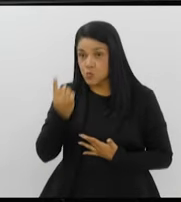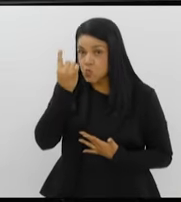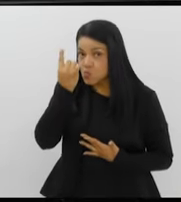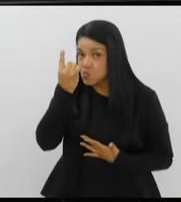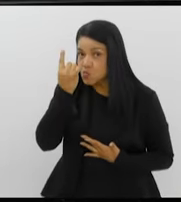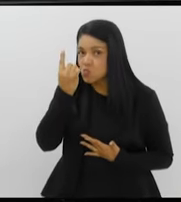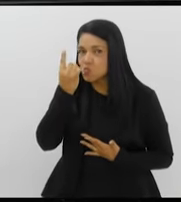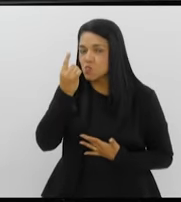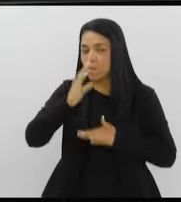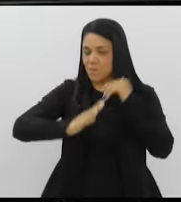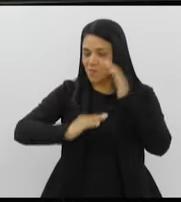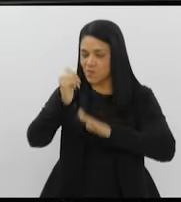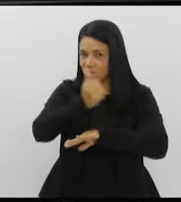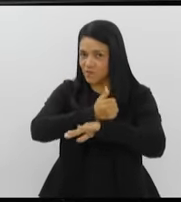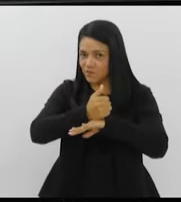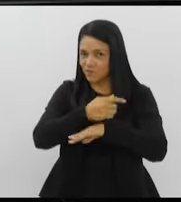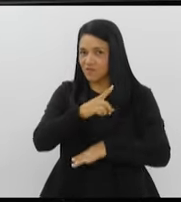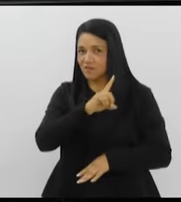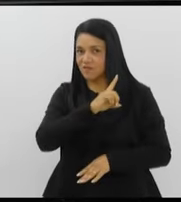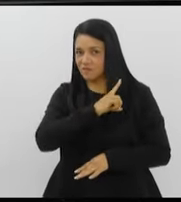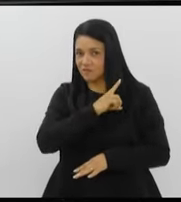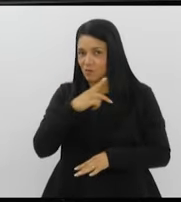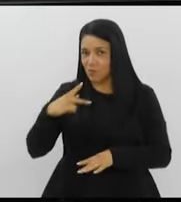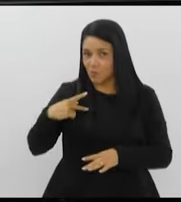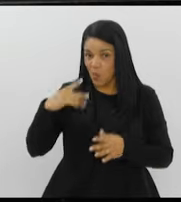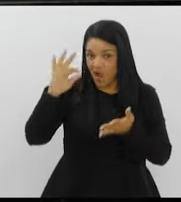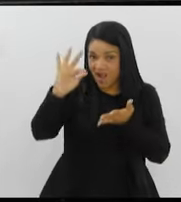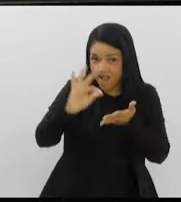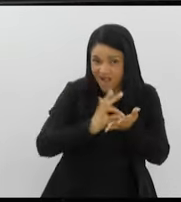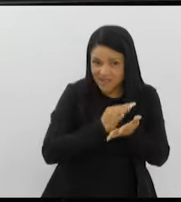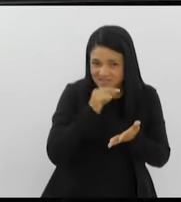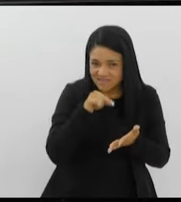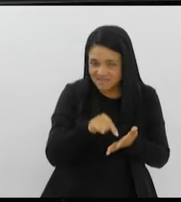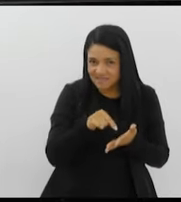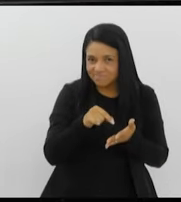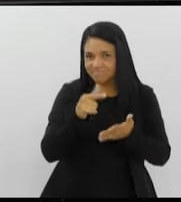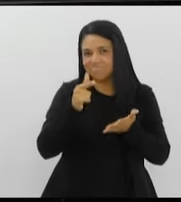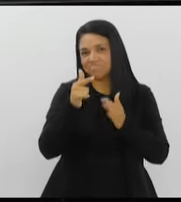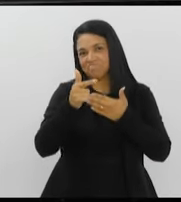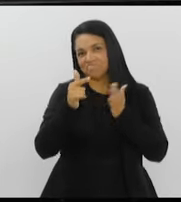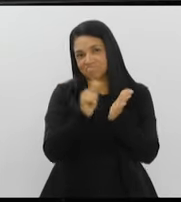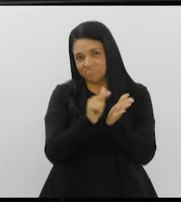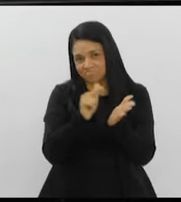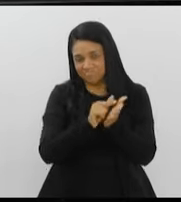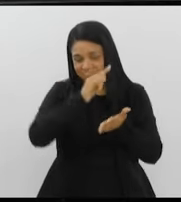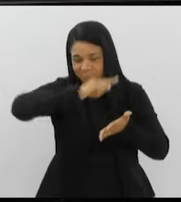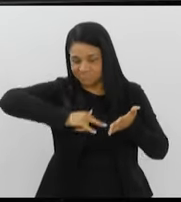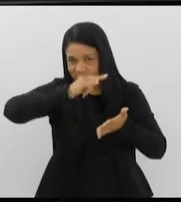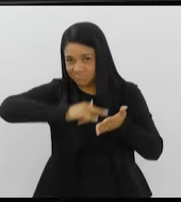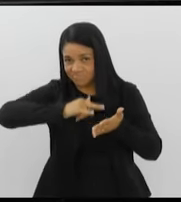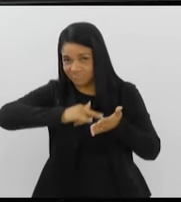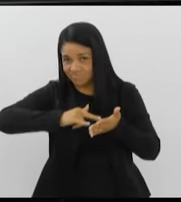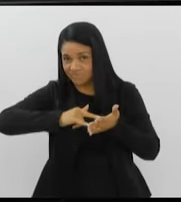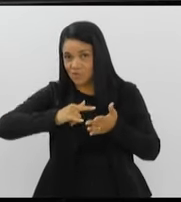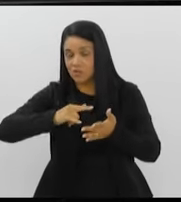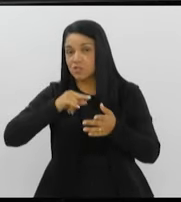ao assinar esta peça ideológica e de cunho político,